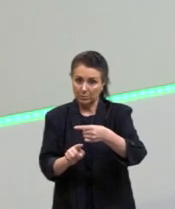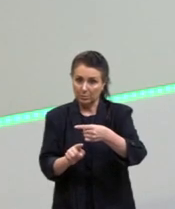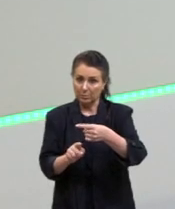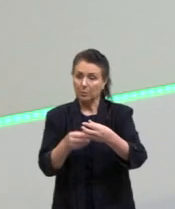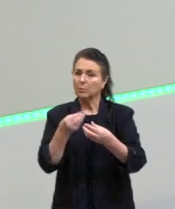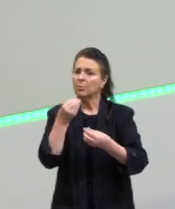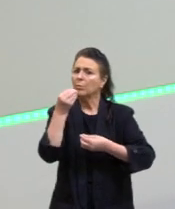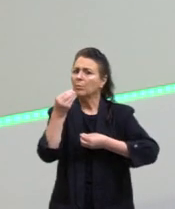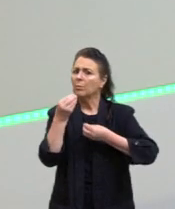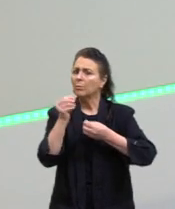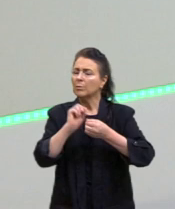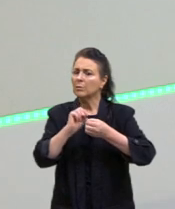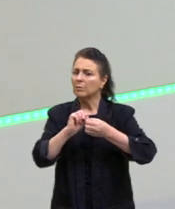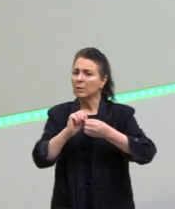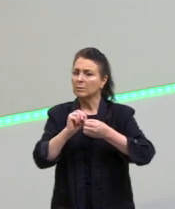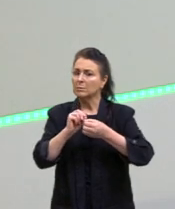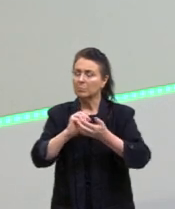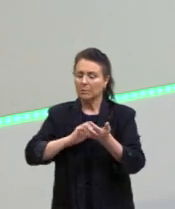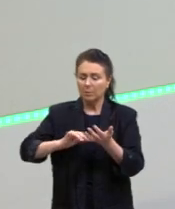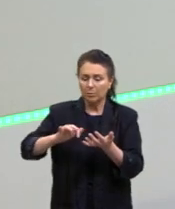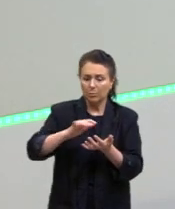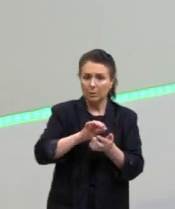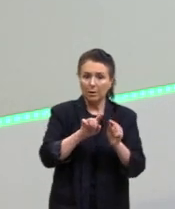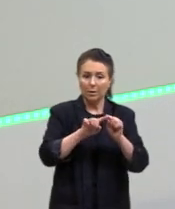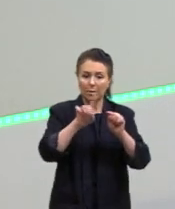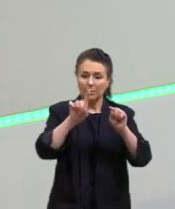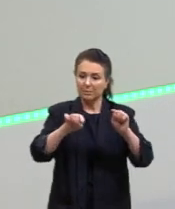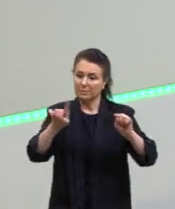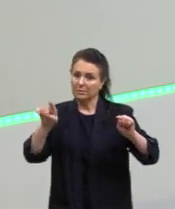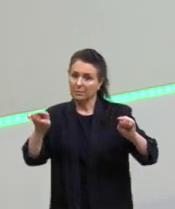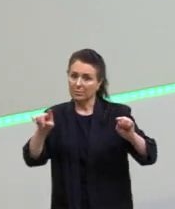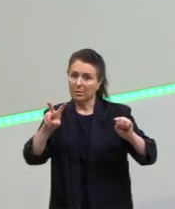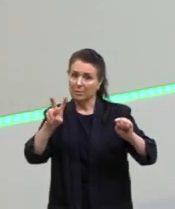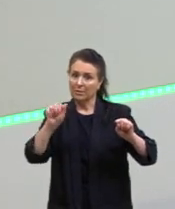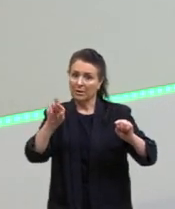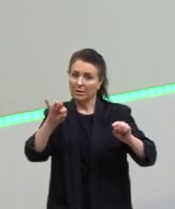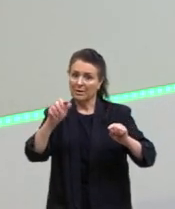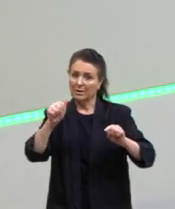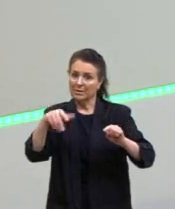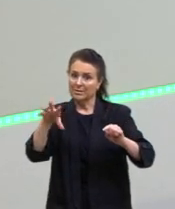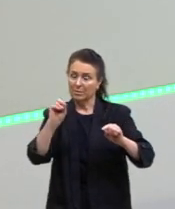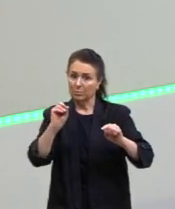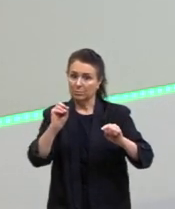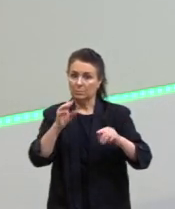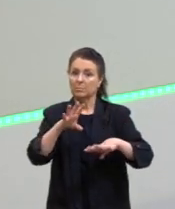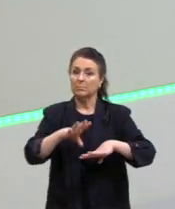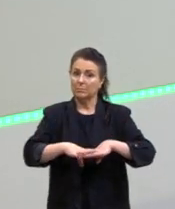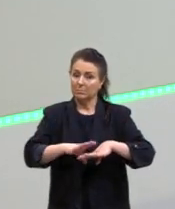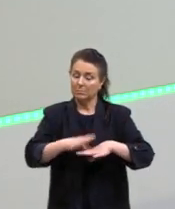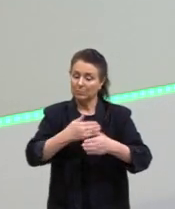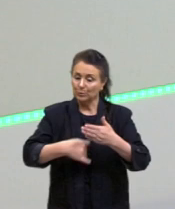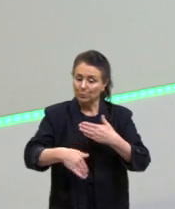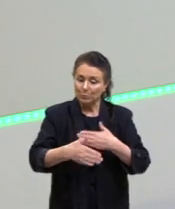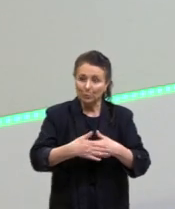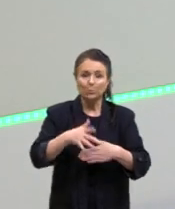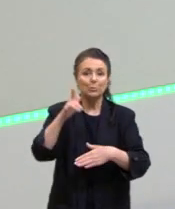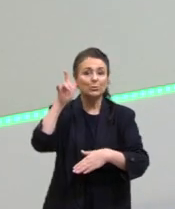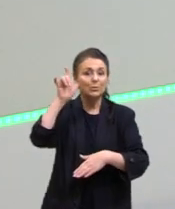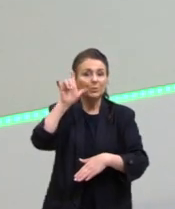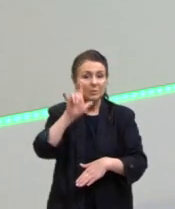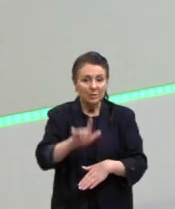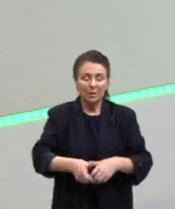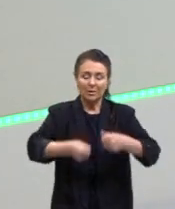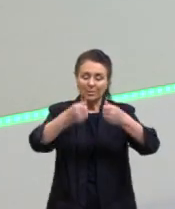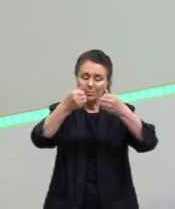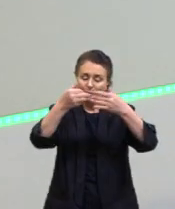para calcular essas variações né Na matemática tudo a gente consegue achar ali né uma